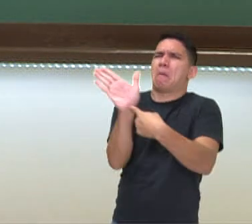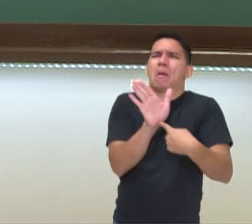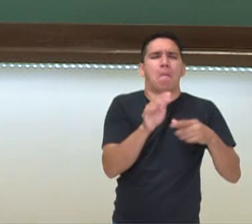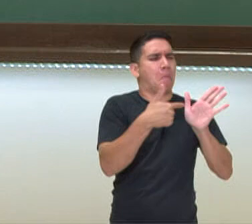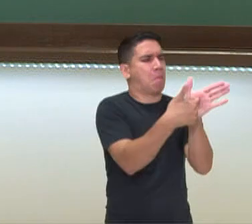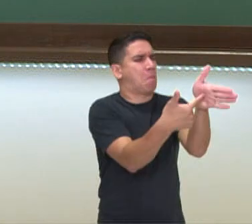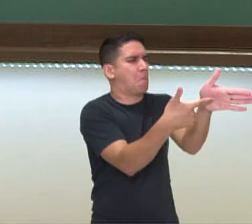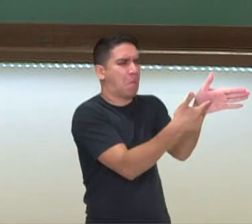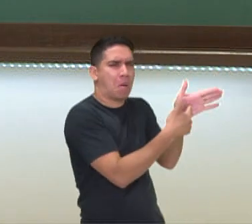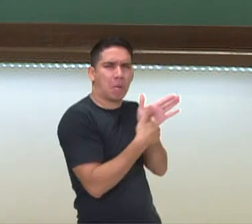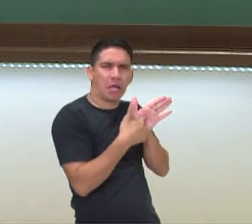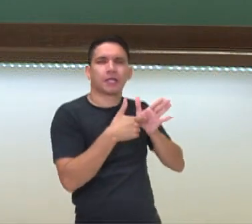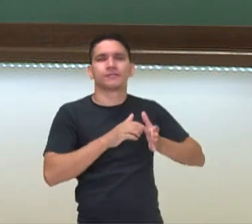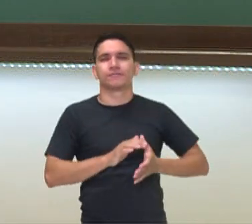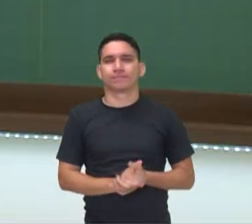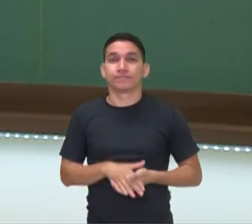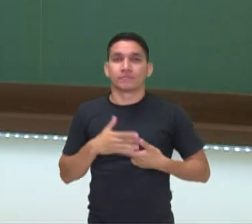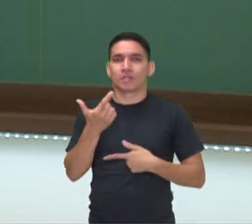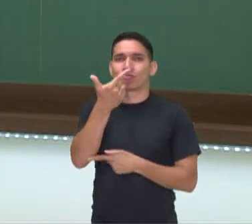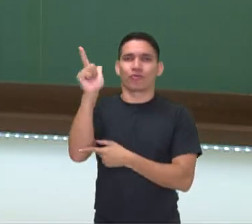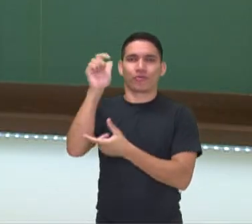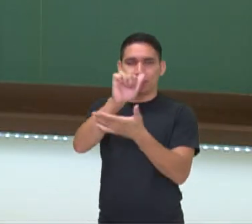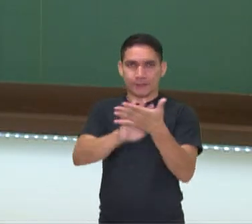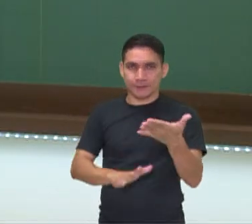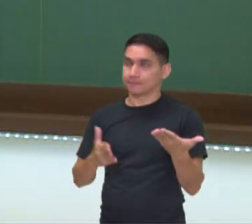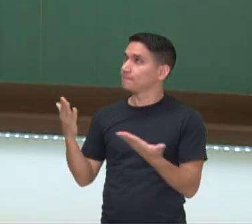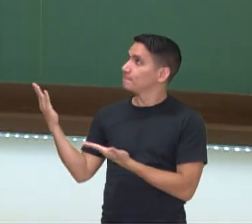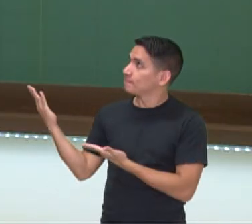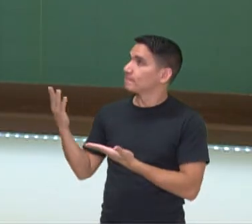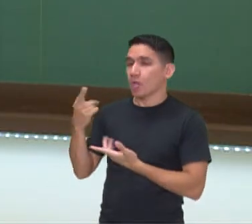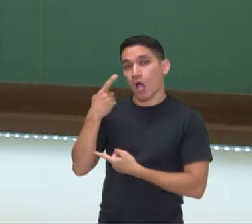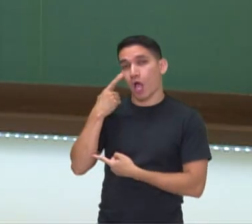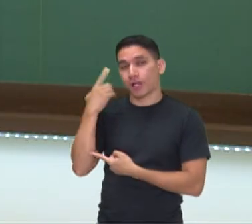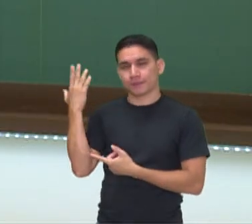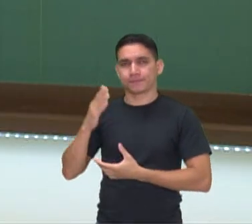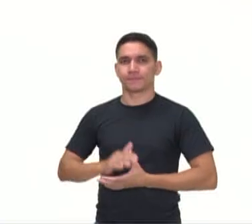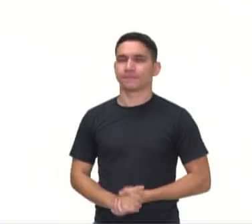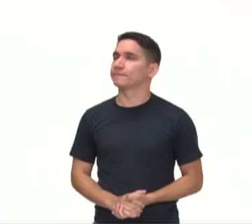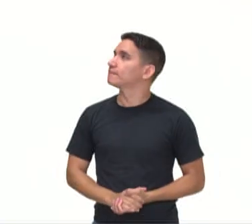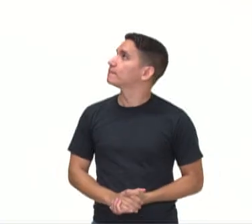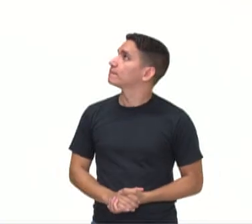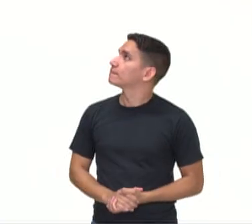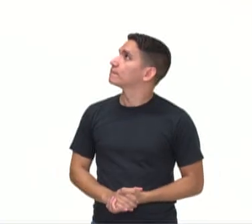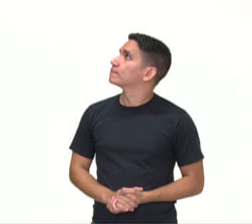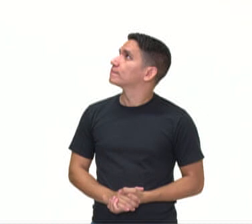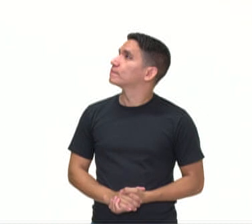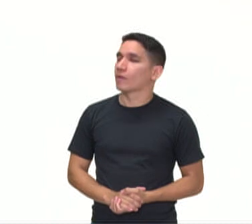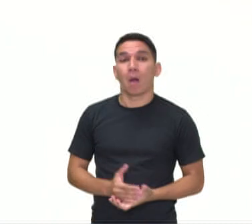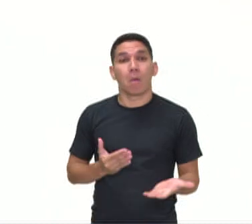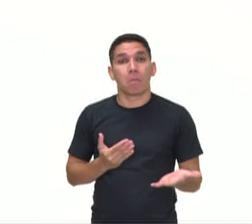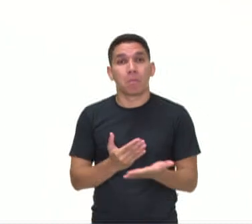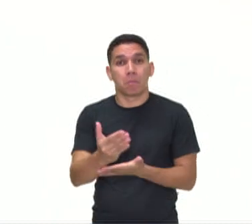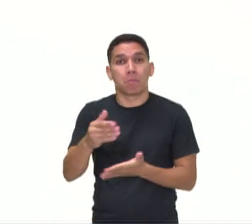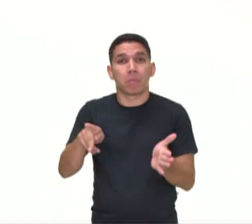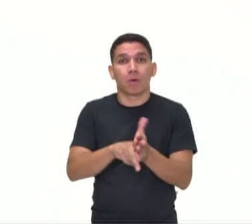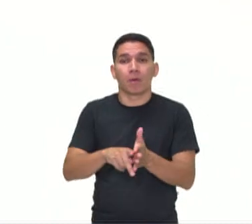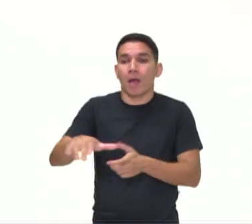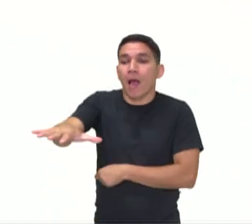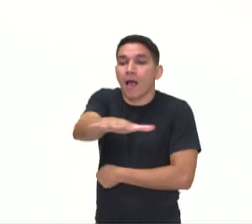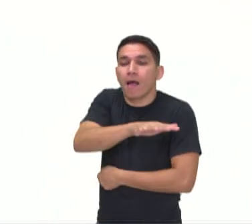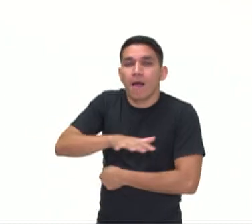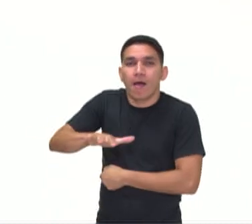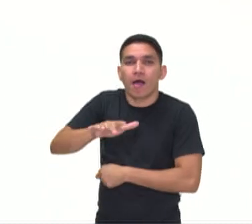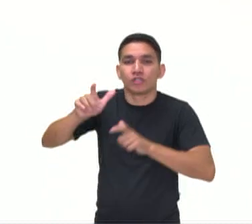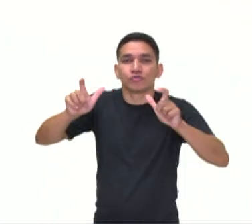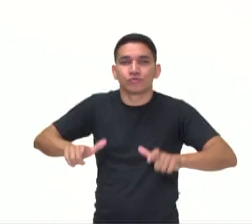disponíveis. E agora vamos para a nossa atividade. Confere aqui na tela, partindo do conceito de paisagem e espaço